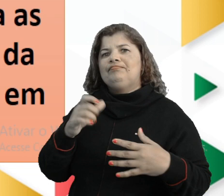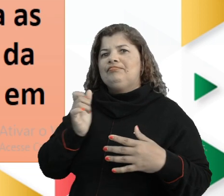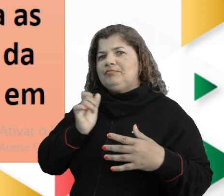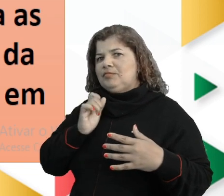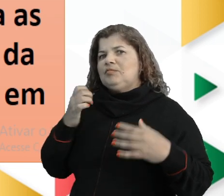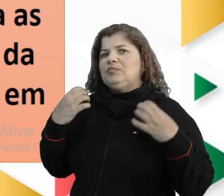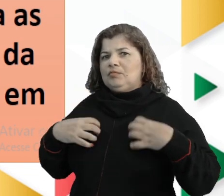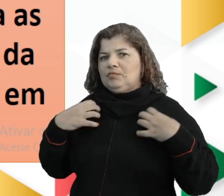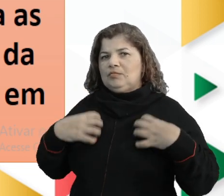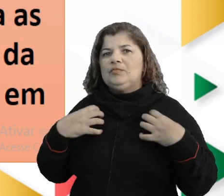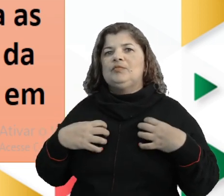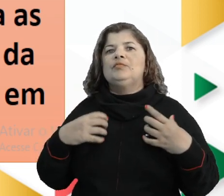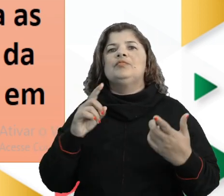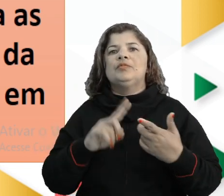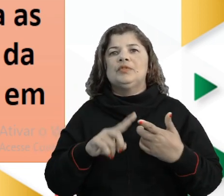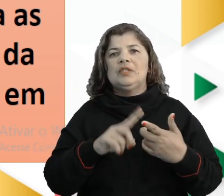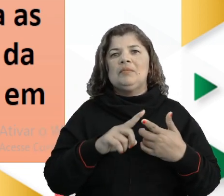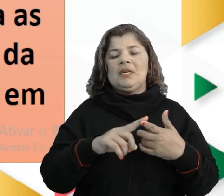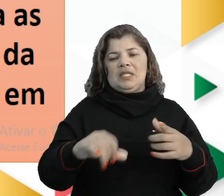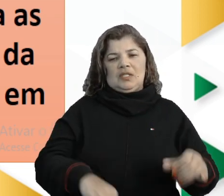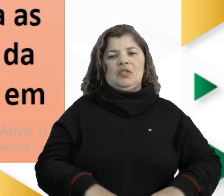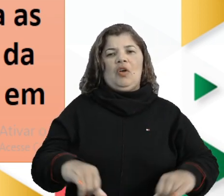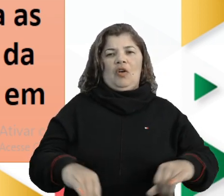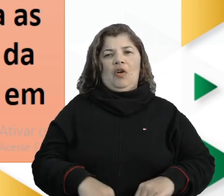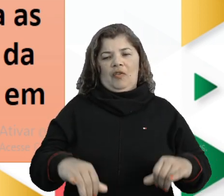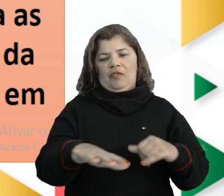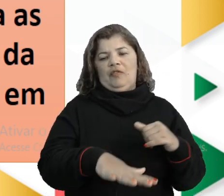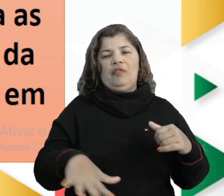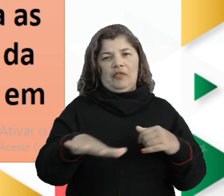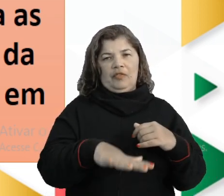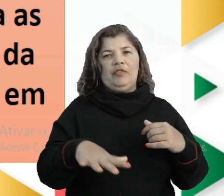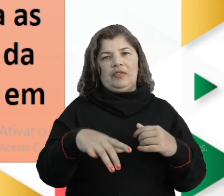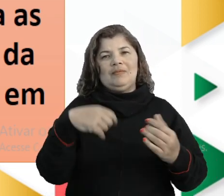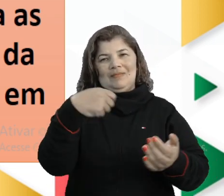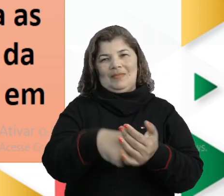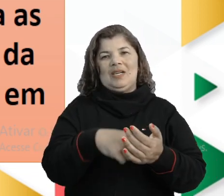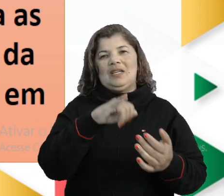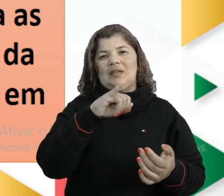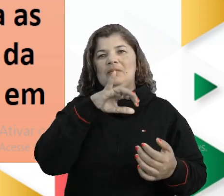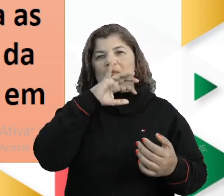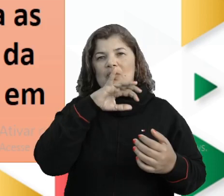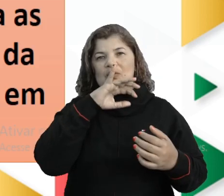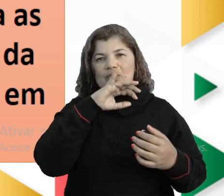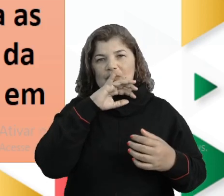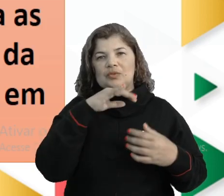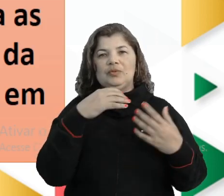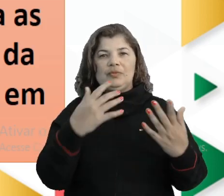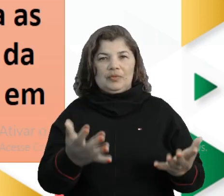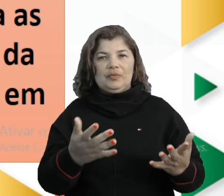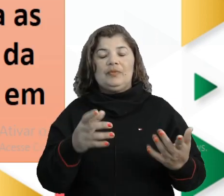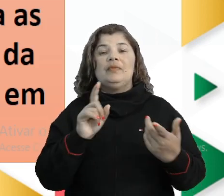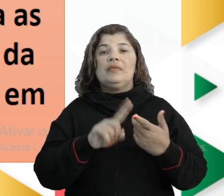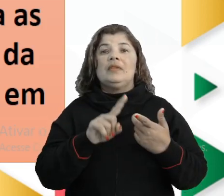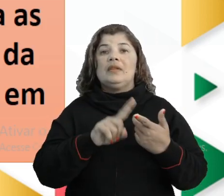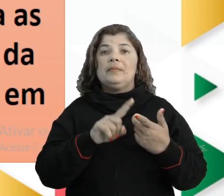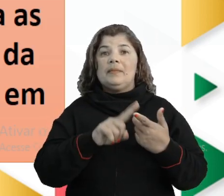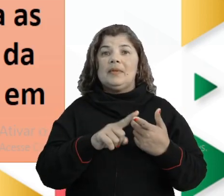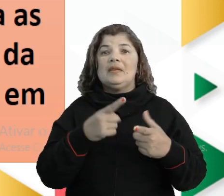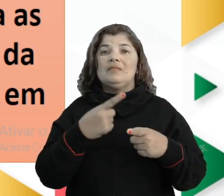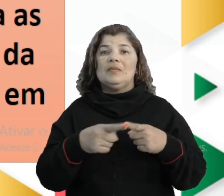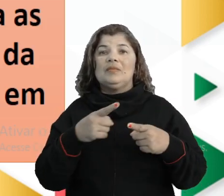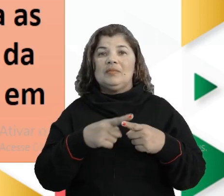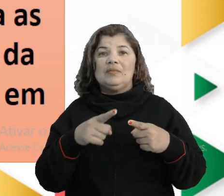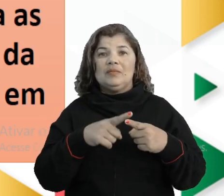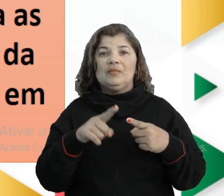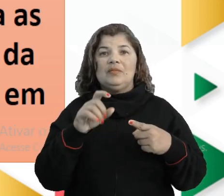também penalizou a classe popular, que teria que pagar esses impostos também. Teve a questão também, Robson, da situação do